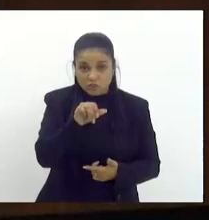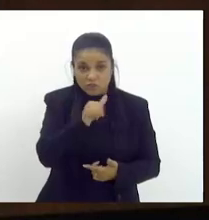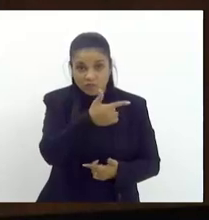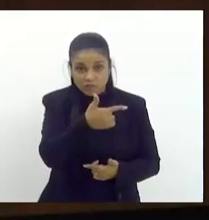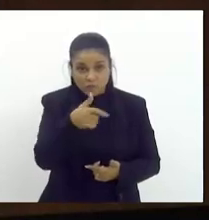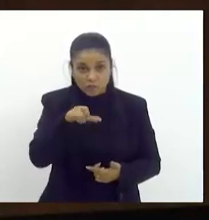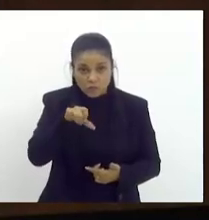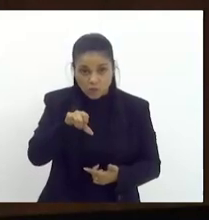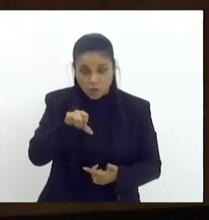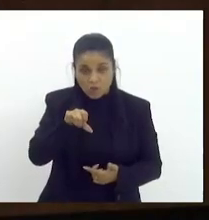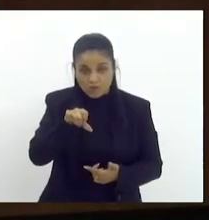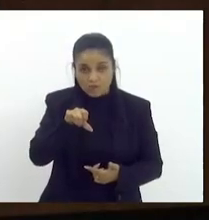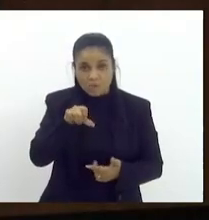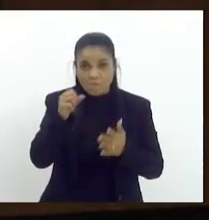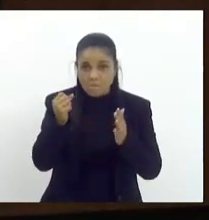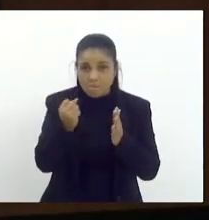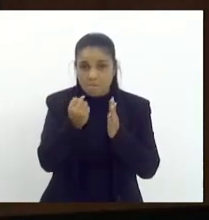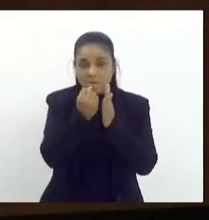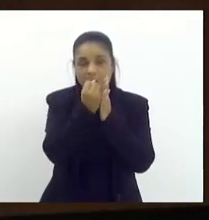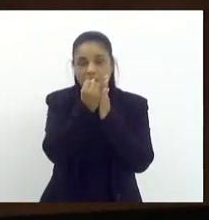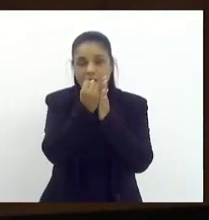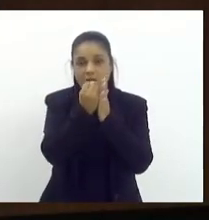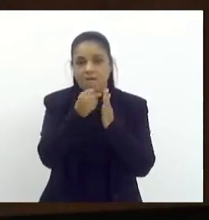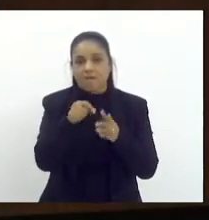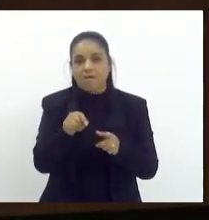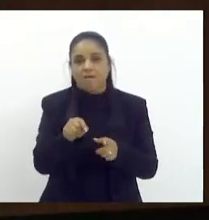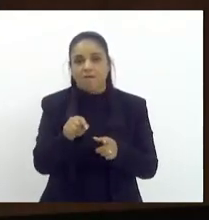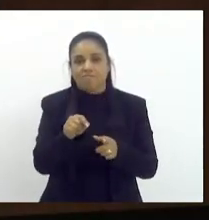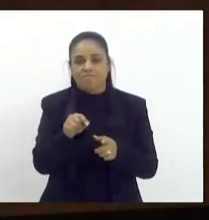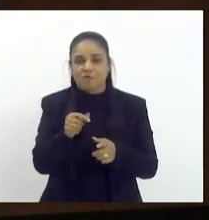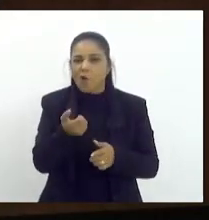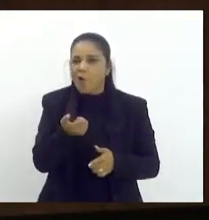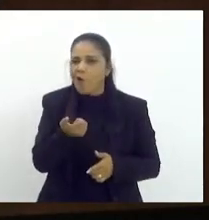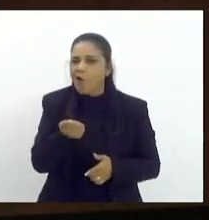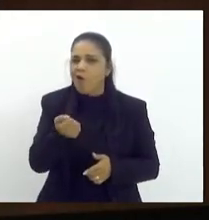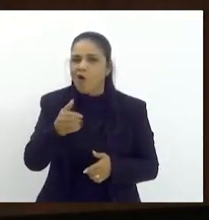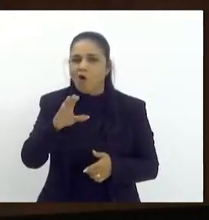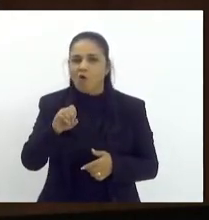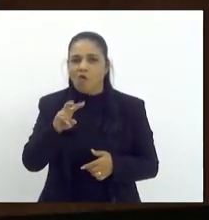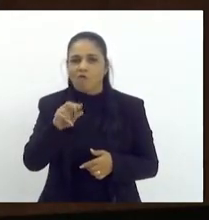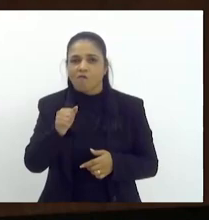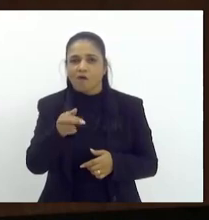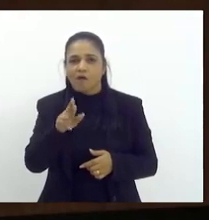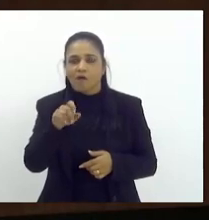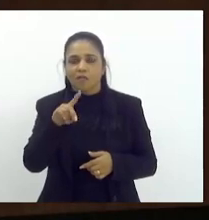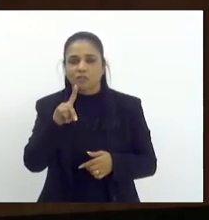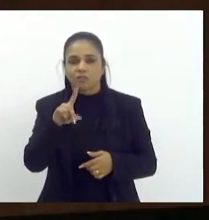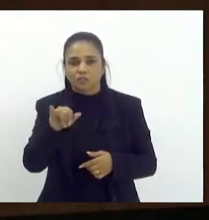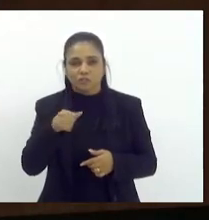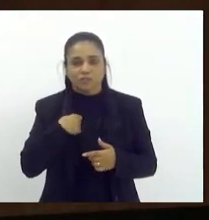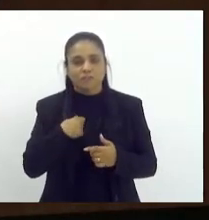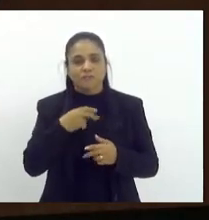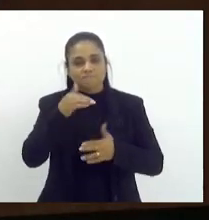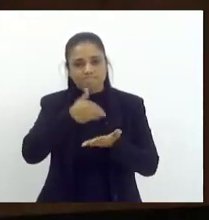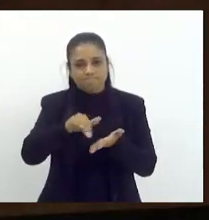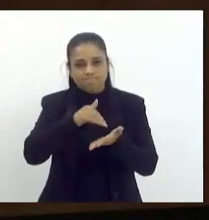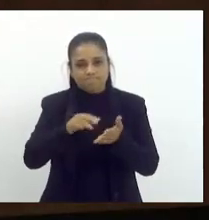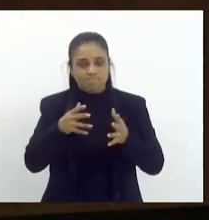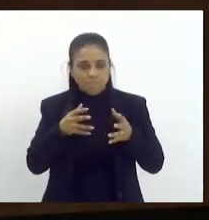marca aqui uma covardia que a secretária de Administração Penitenciária